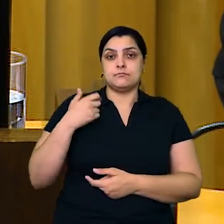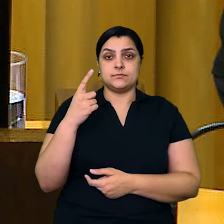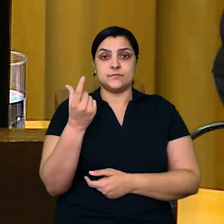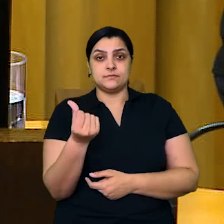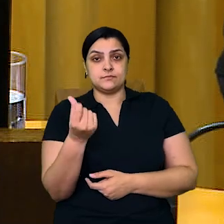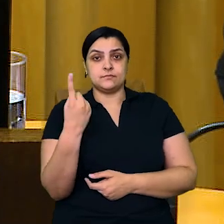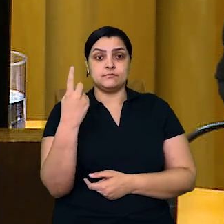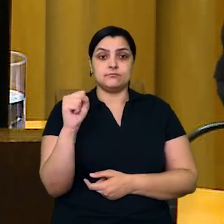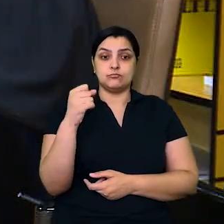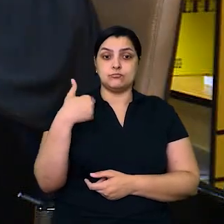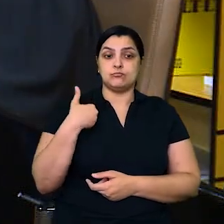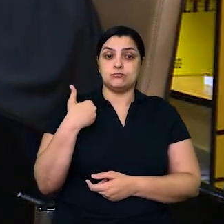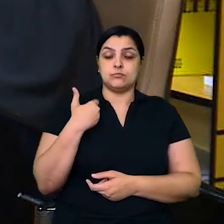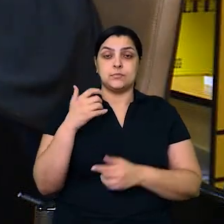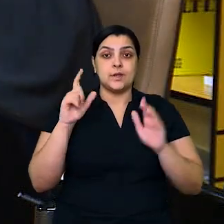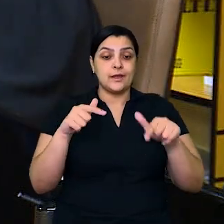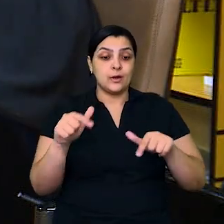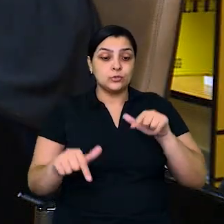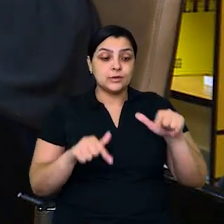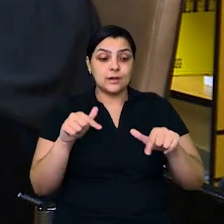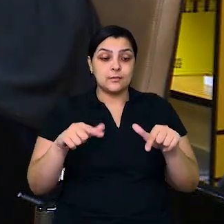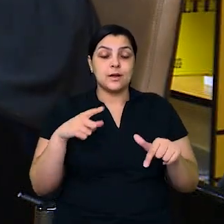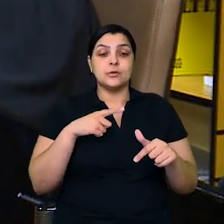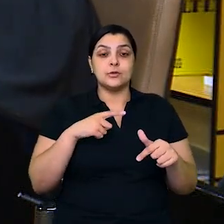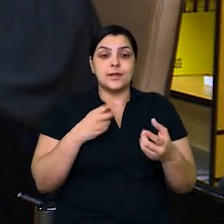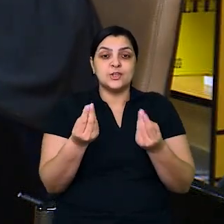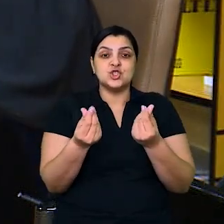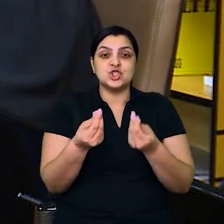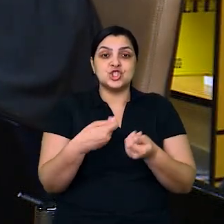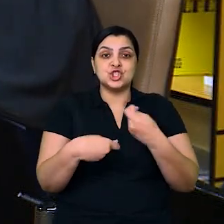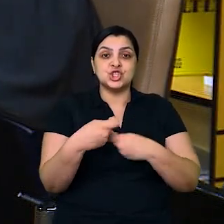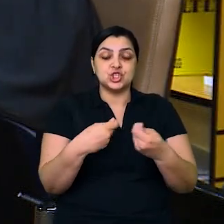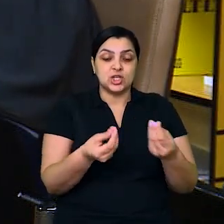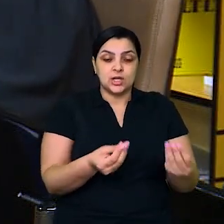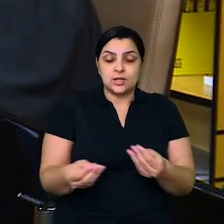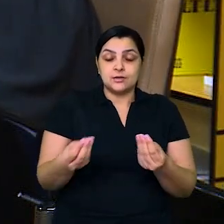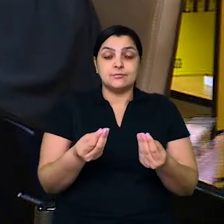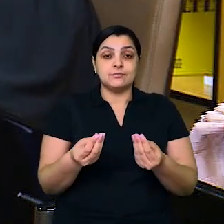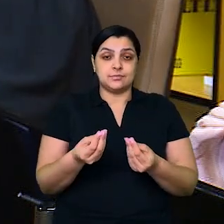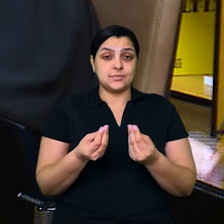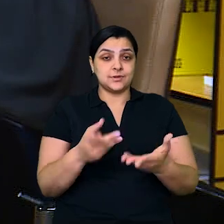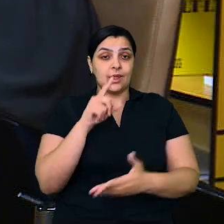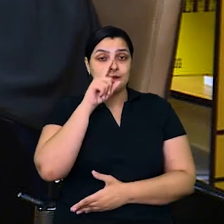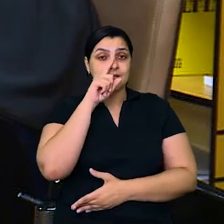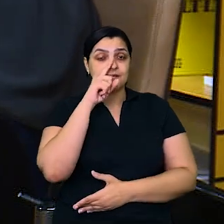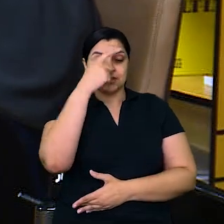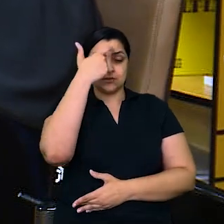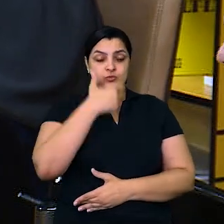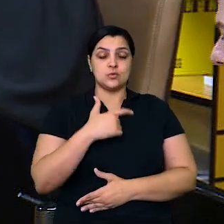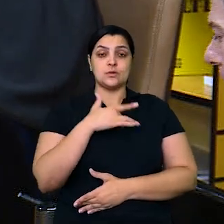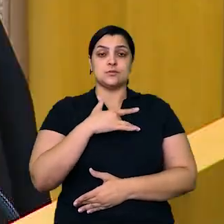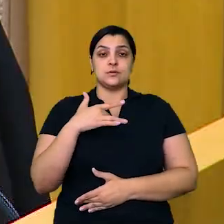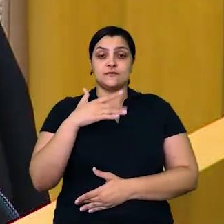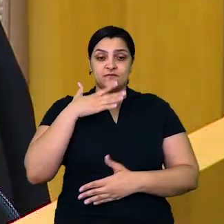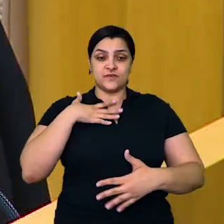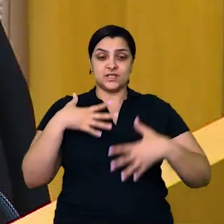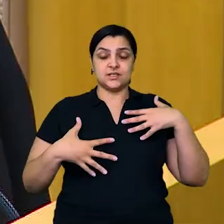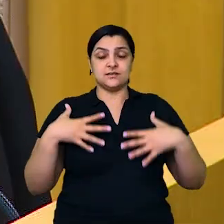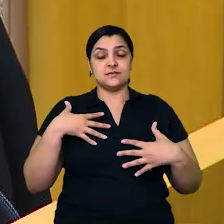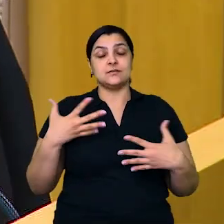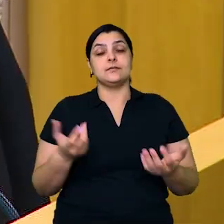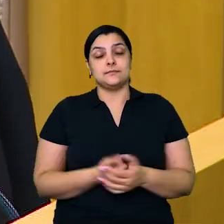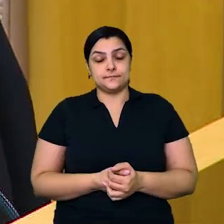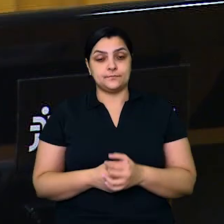16 e 18 anos, o posto de trabalho envolve o manuseio de dinheiro e pode trazer riscos à integridade física. Os